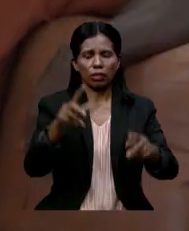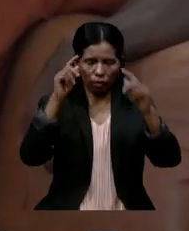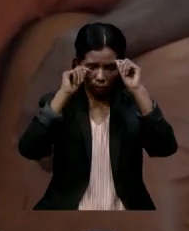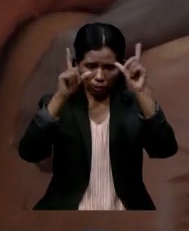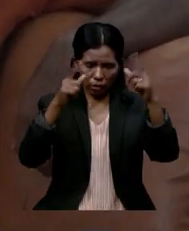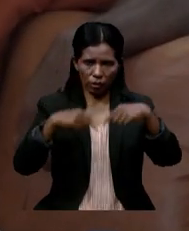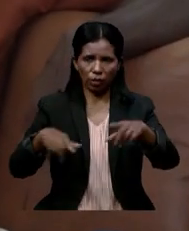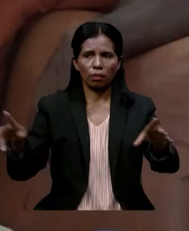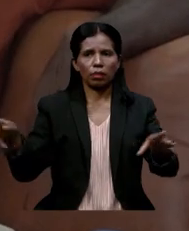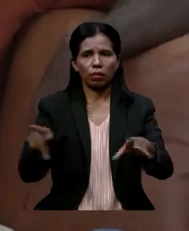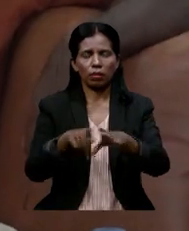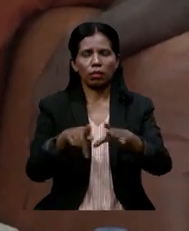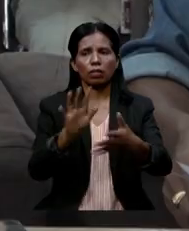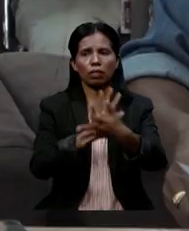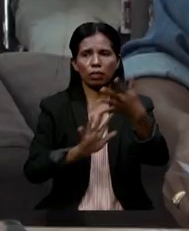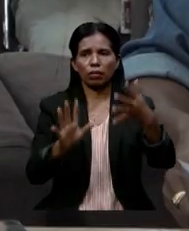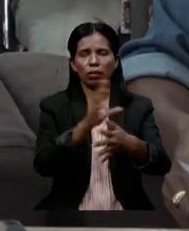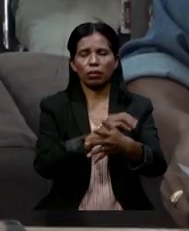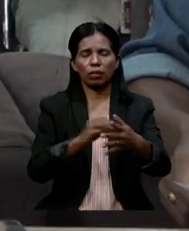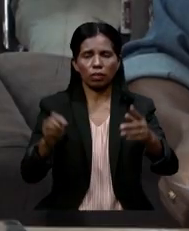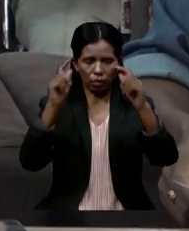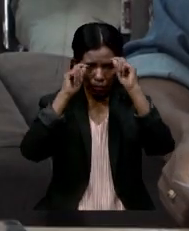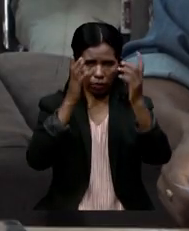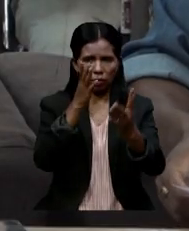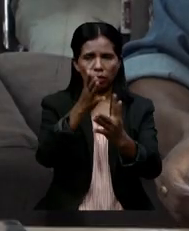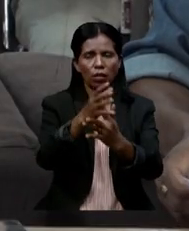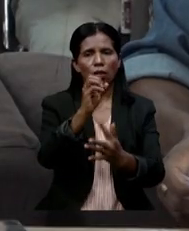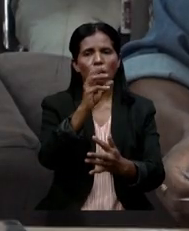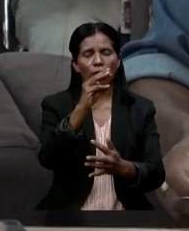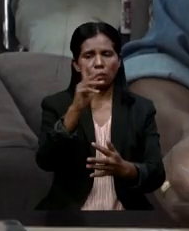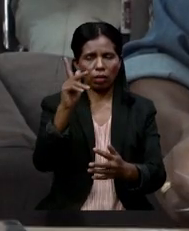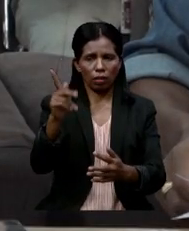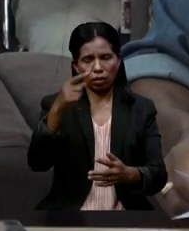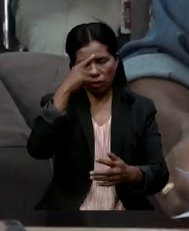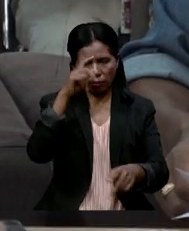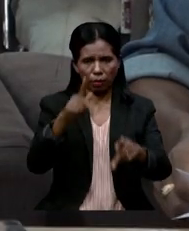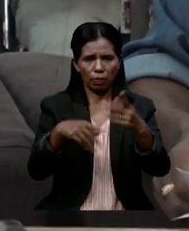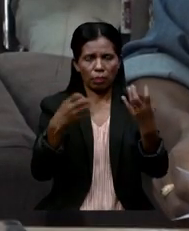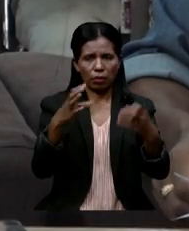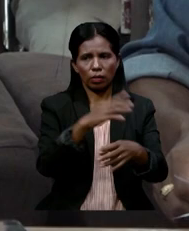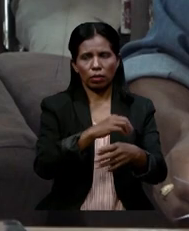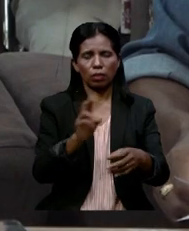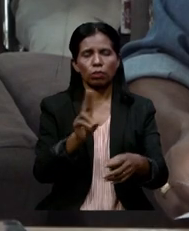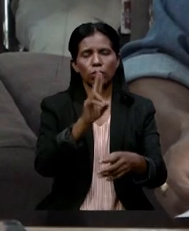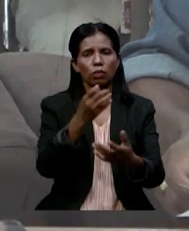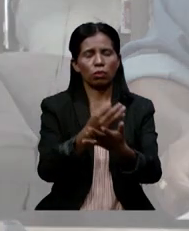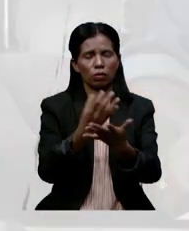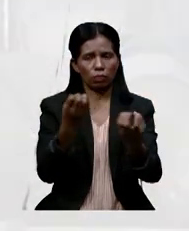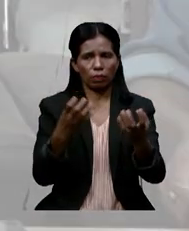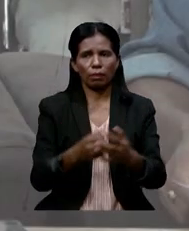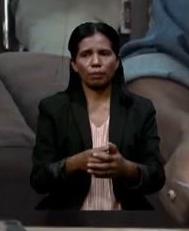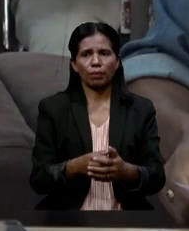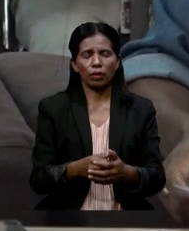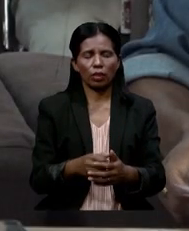nian nebe participa e a cerimônia oficialização adesão Timor-Leste ba OMK nei, tamba ema barak liu, no gasta o sambot. Fórum